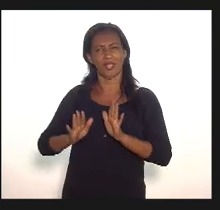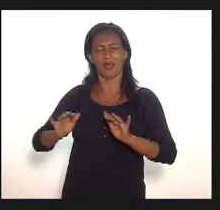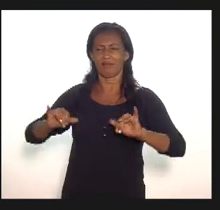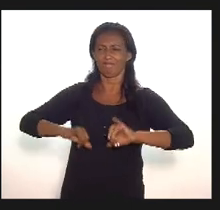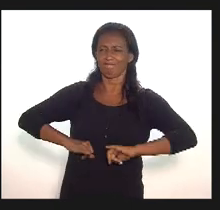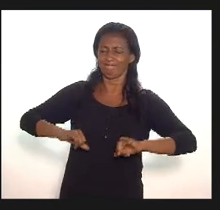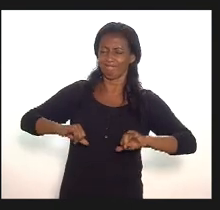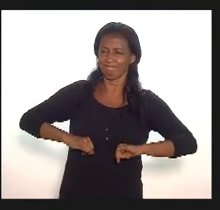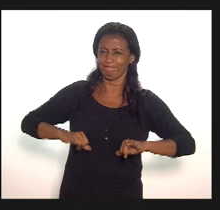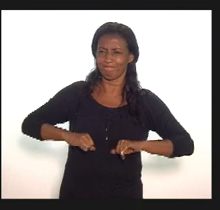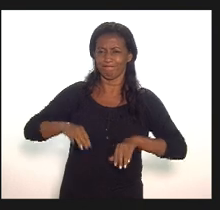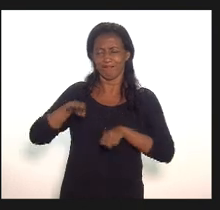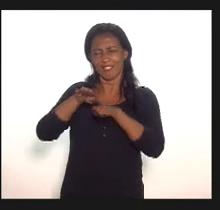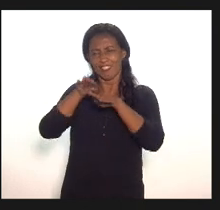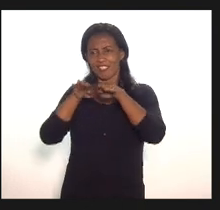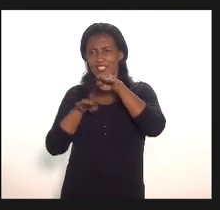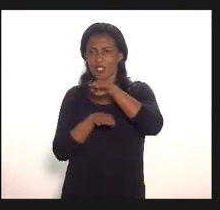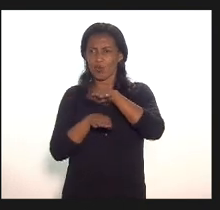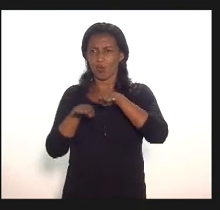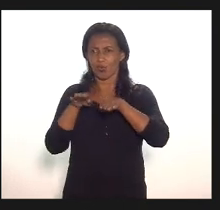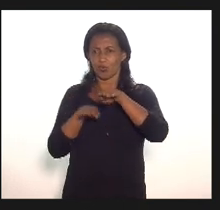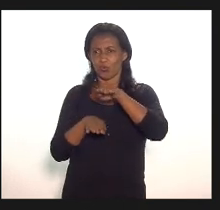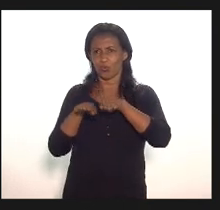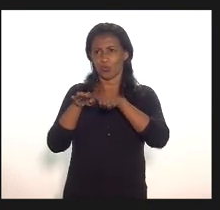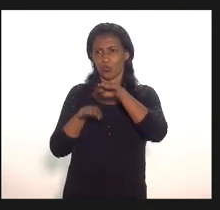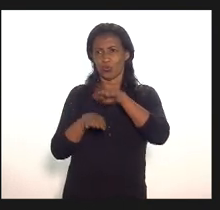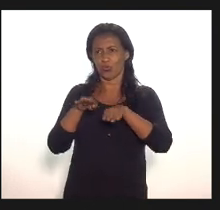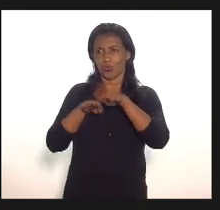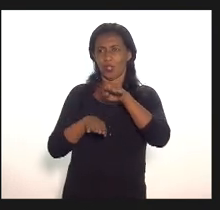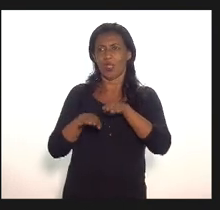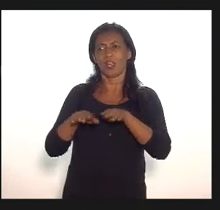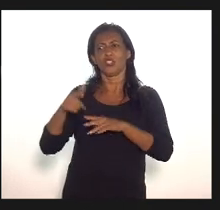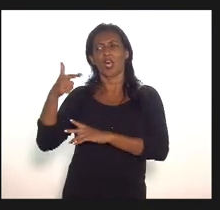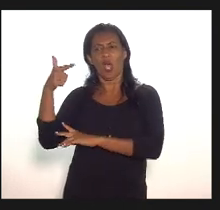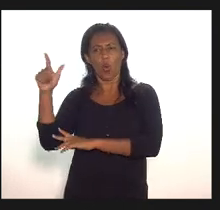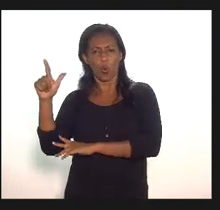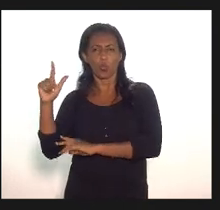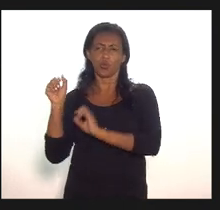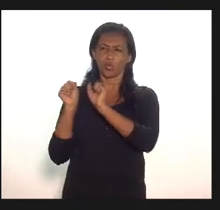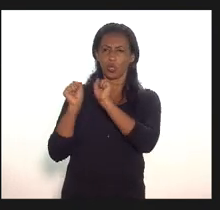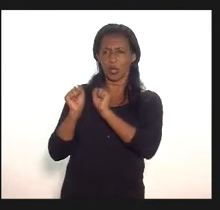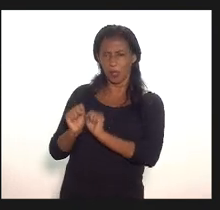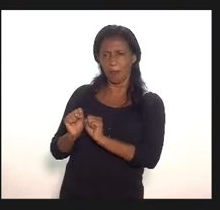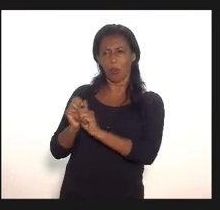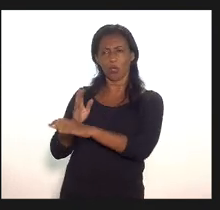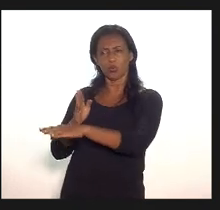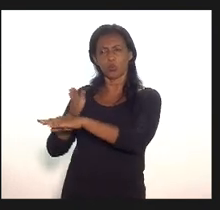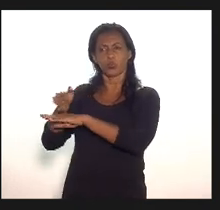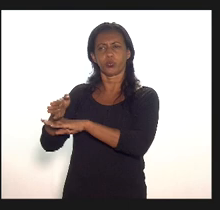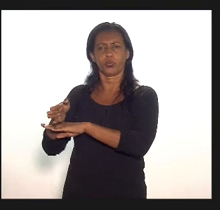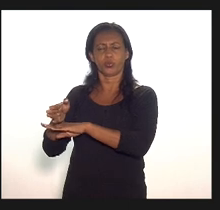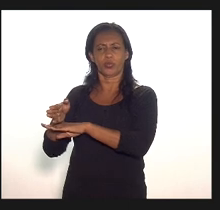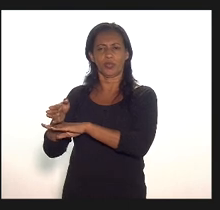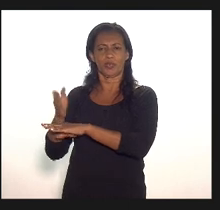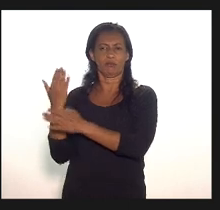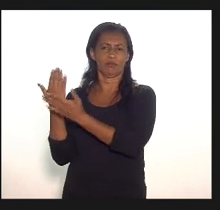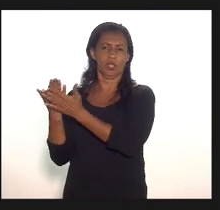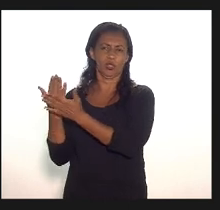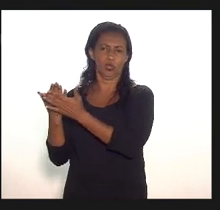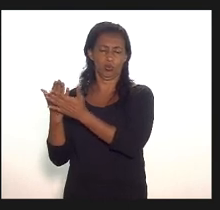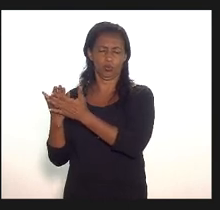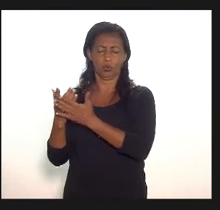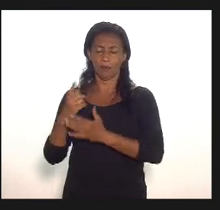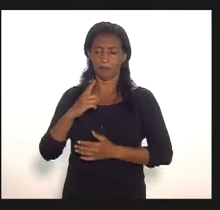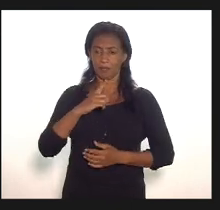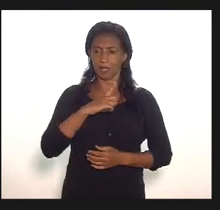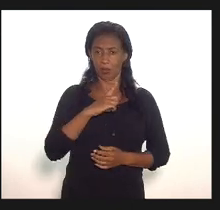prejudicadas pela desigualdade em relação àquelas que têm condições de acesso. Eu tenho aqui em minhas